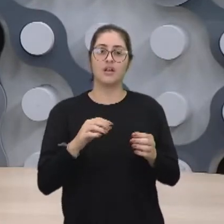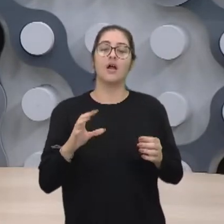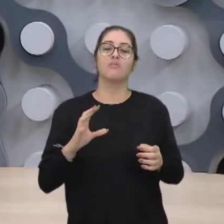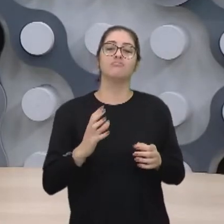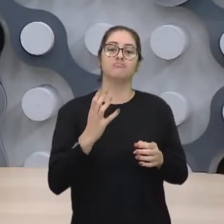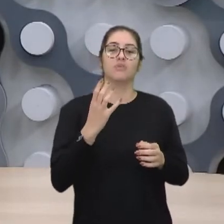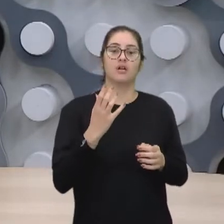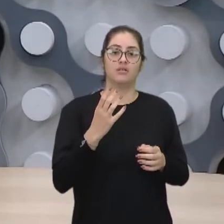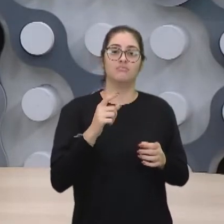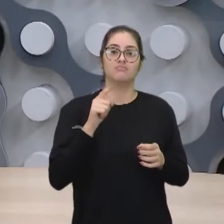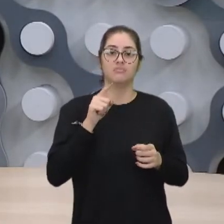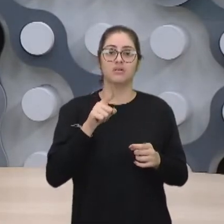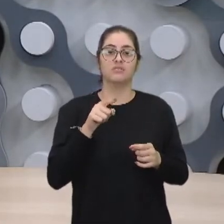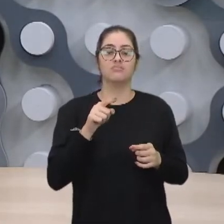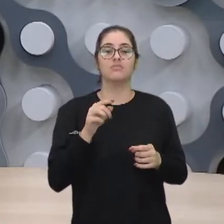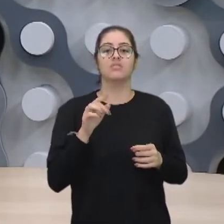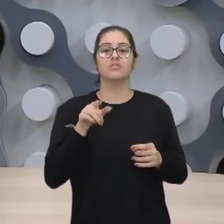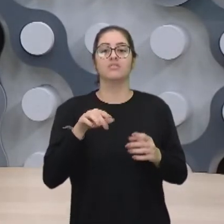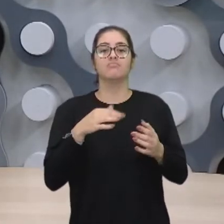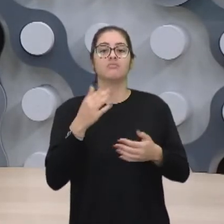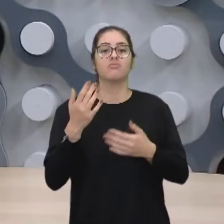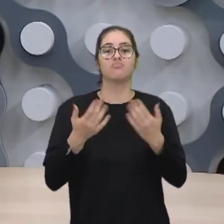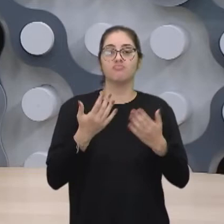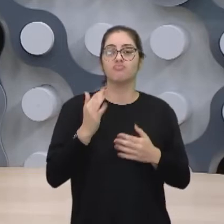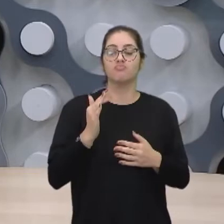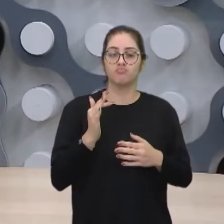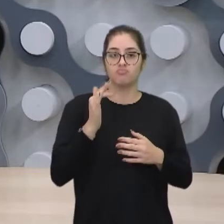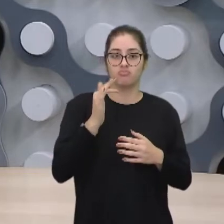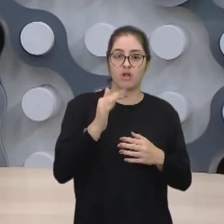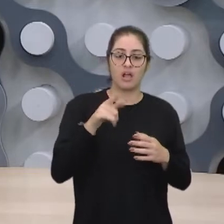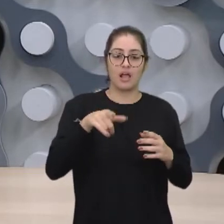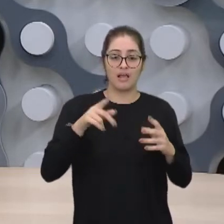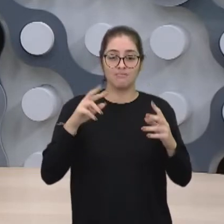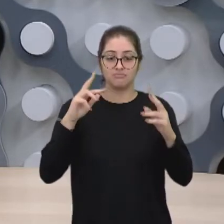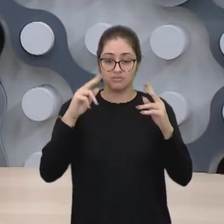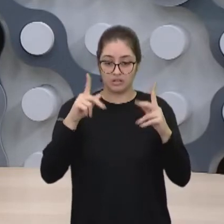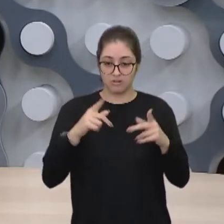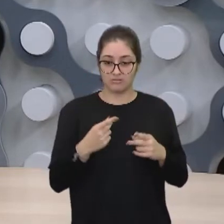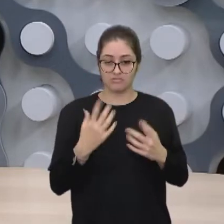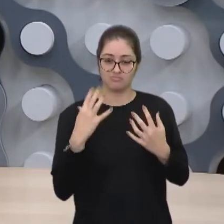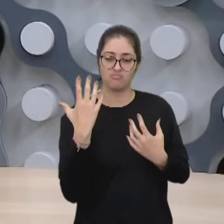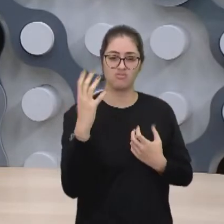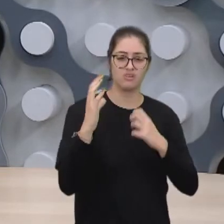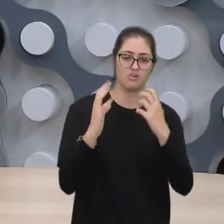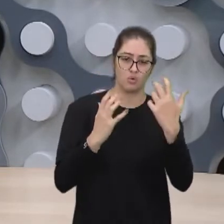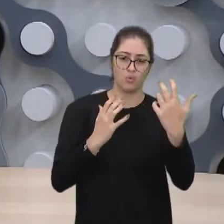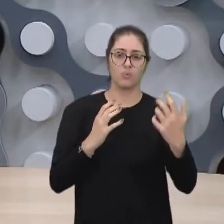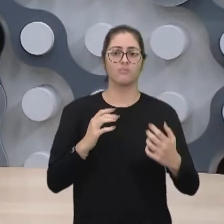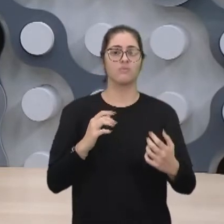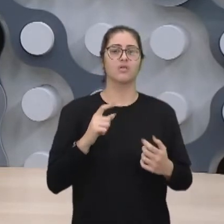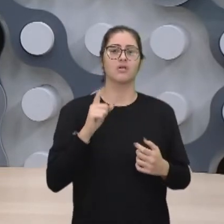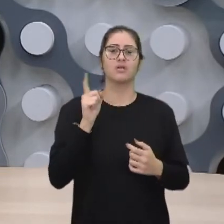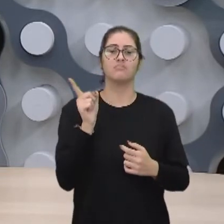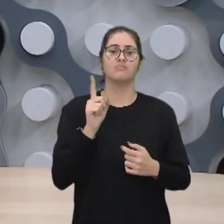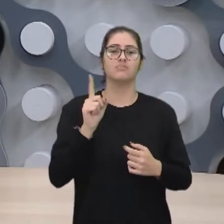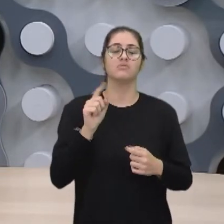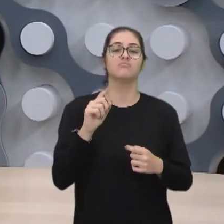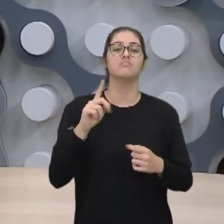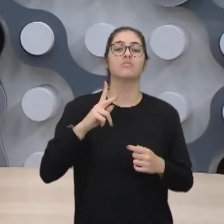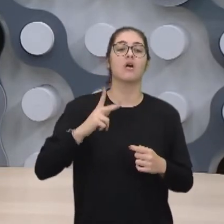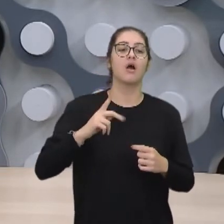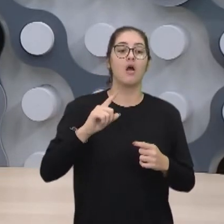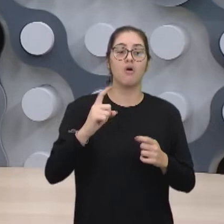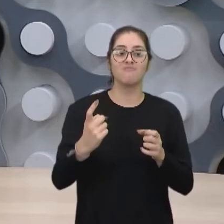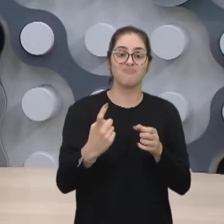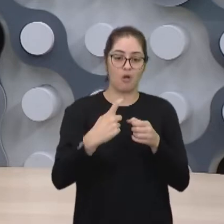acontece, ela vai, logicamente, ocasionar problemas na natureza que muitas vezes elas não é que elas vão ser